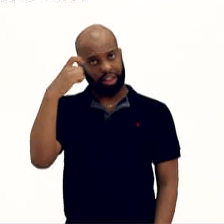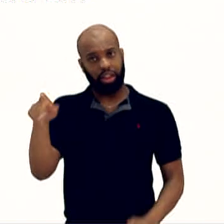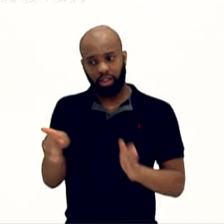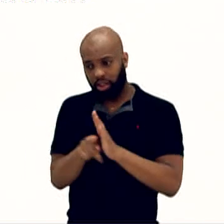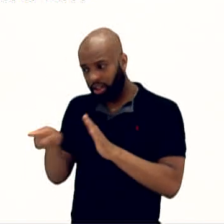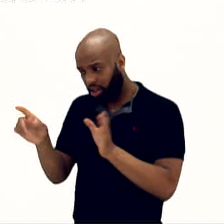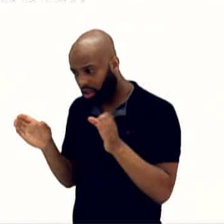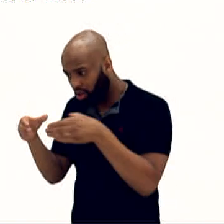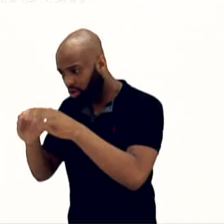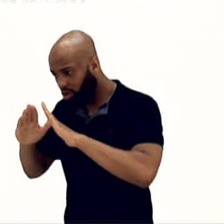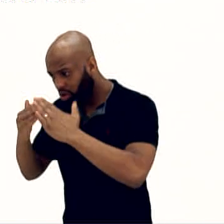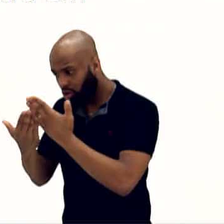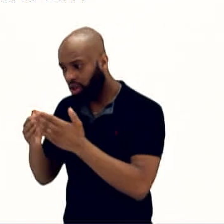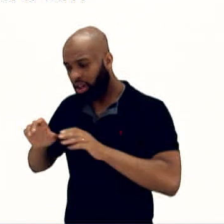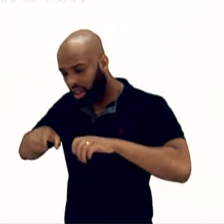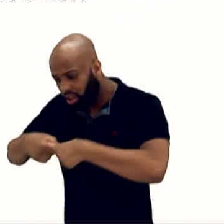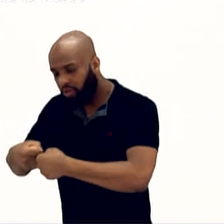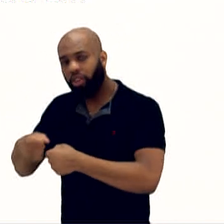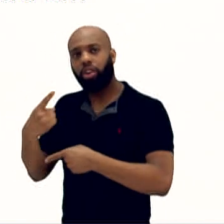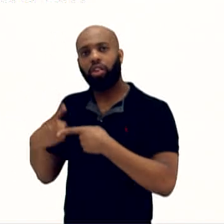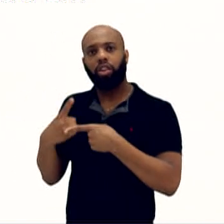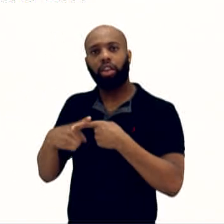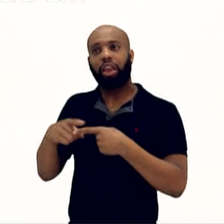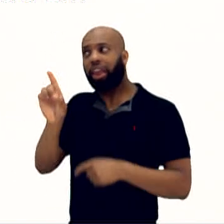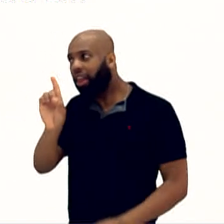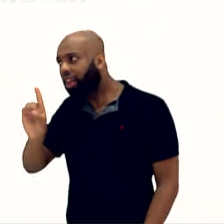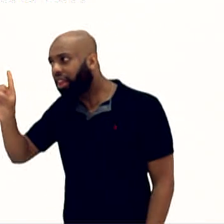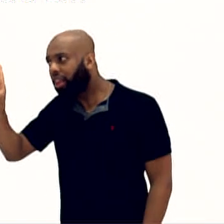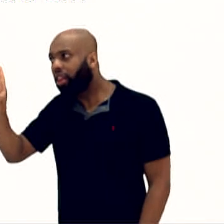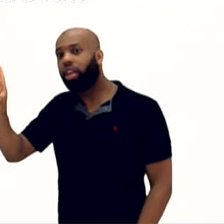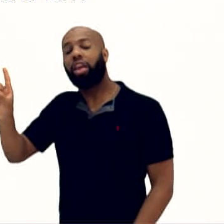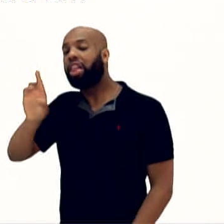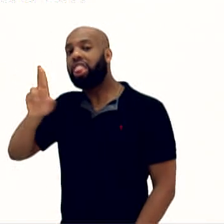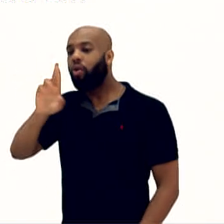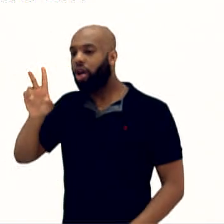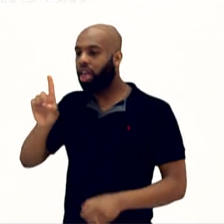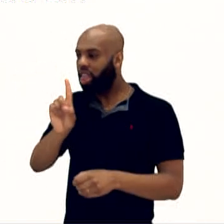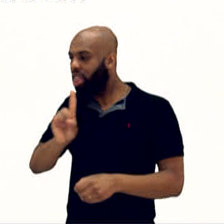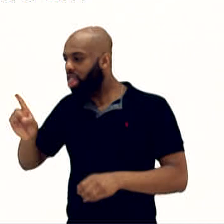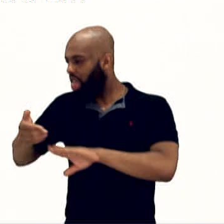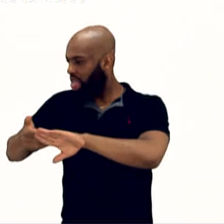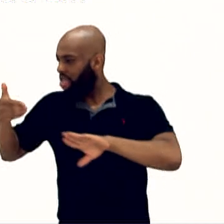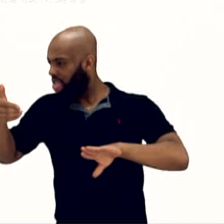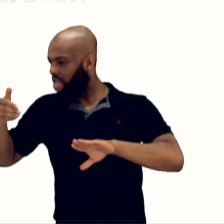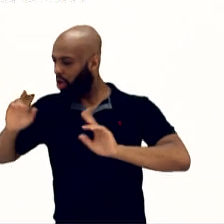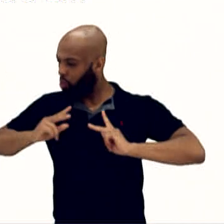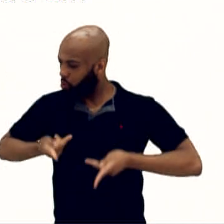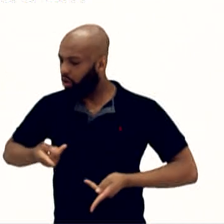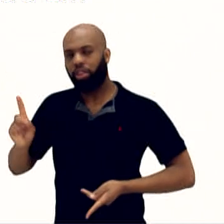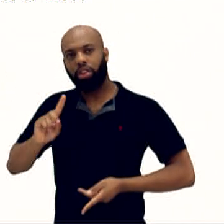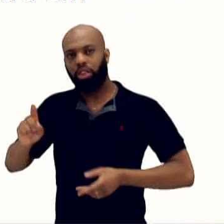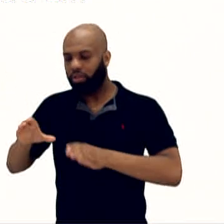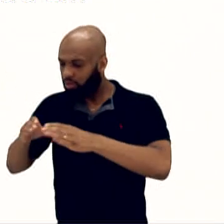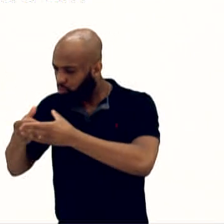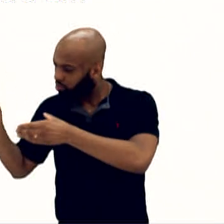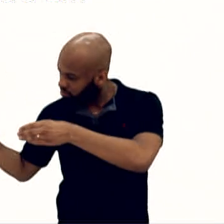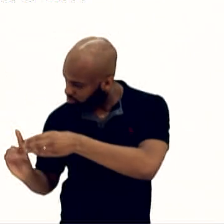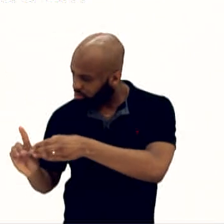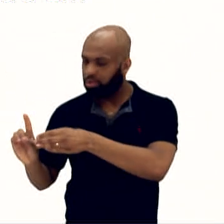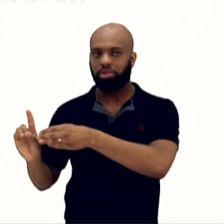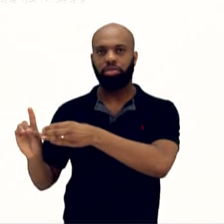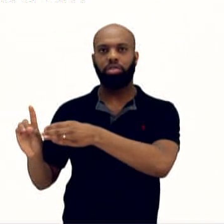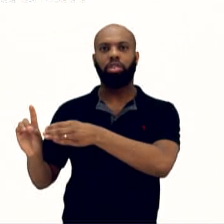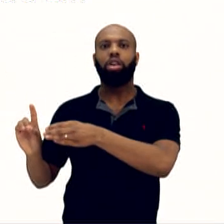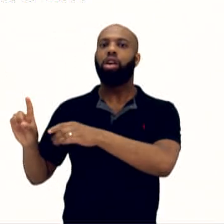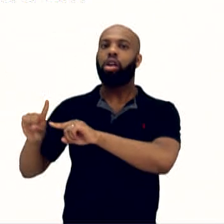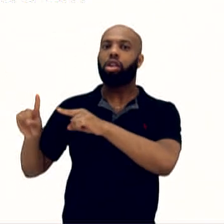vão defender, né? De que a ideia de Deus não está separada do ser humano ou separado da realidade,